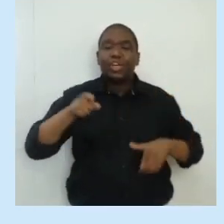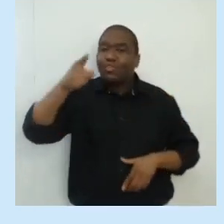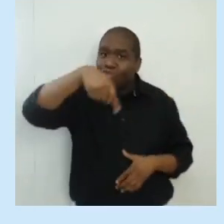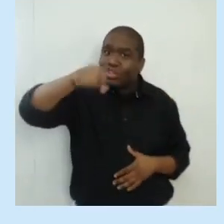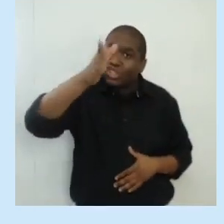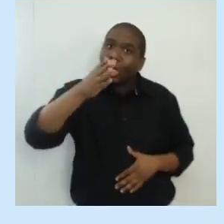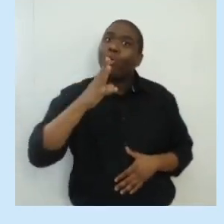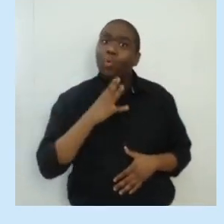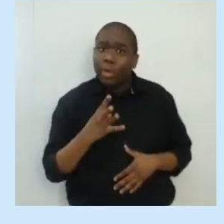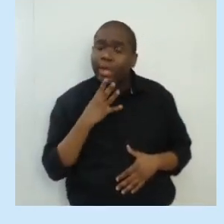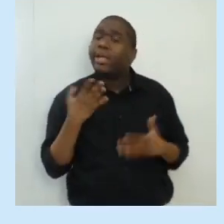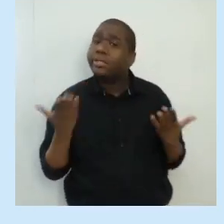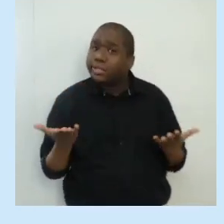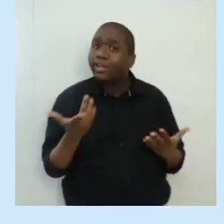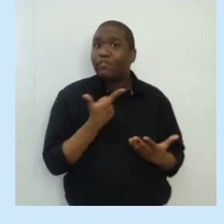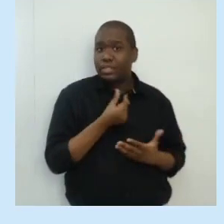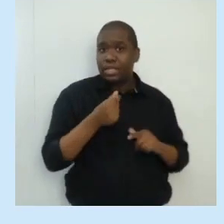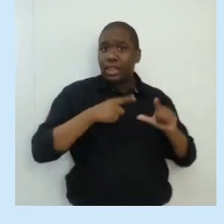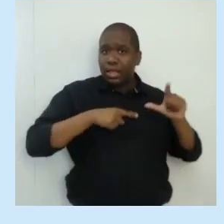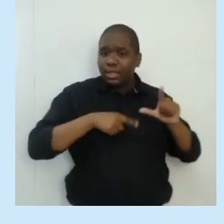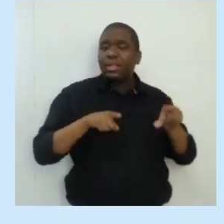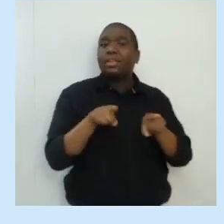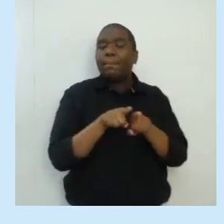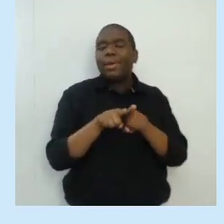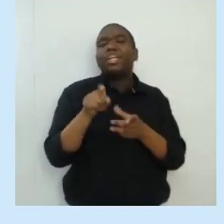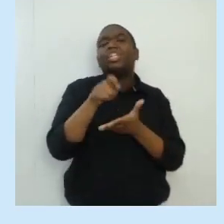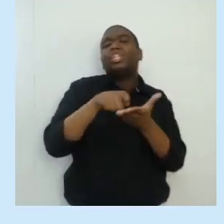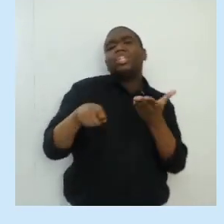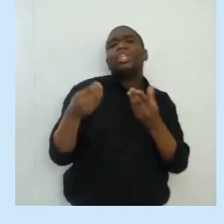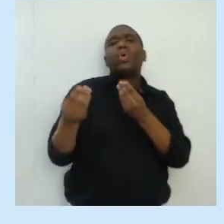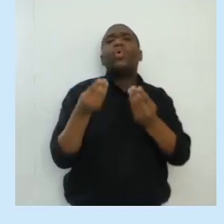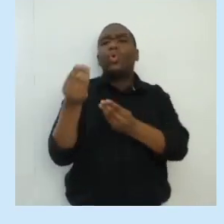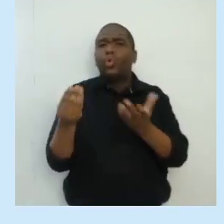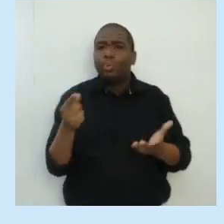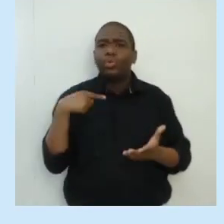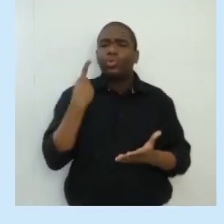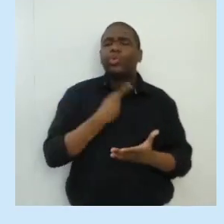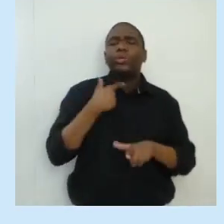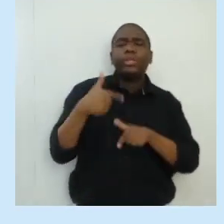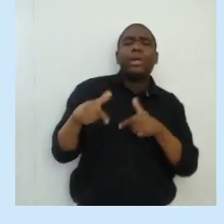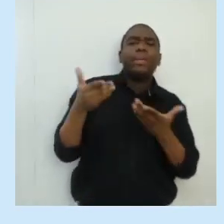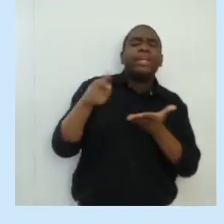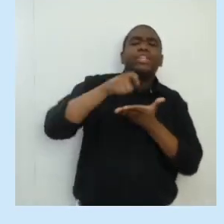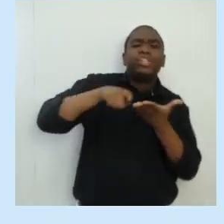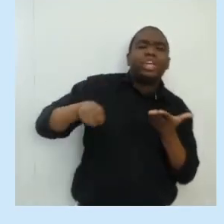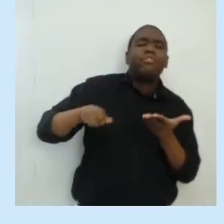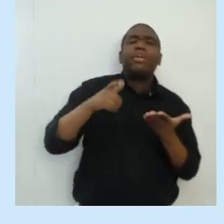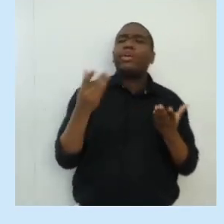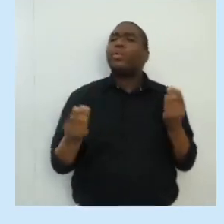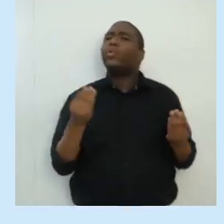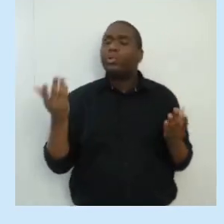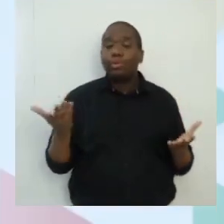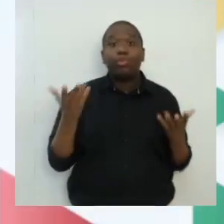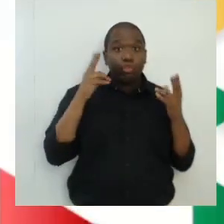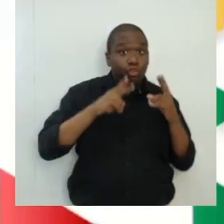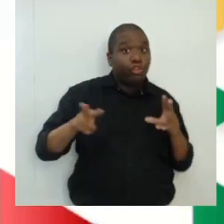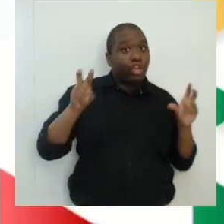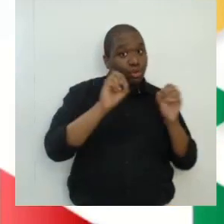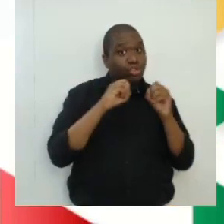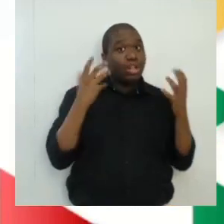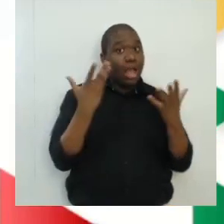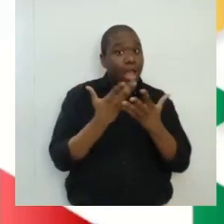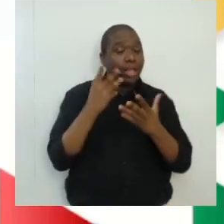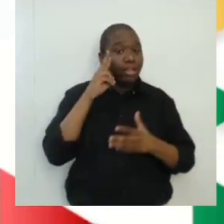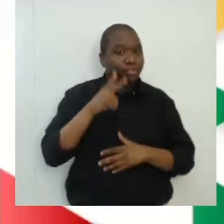conhecem muito bem, né? E a escrita, como é que a gente trabalha com a escrita do alfabeto? Vamos para o slide? Olha o que foi que eu coloquei